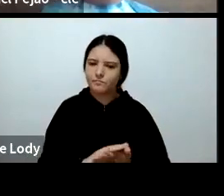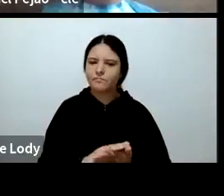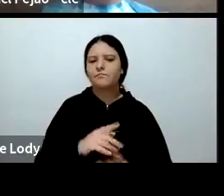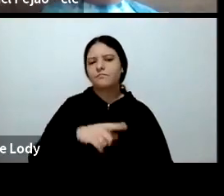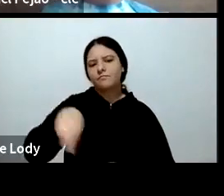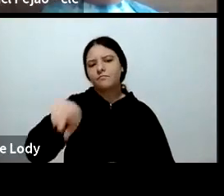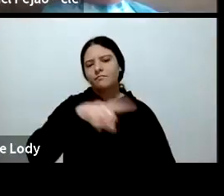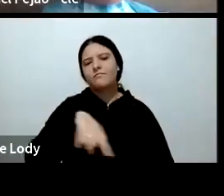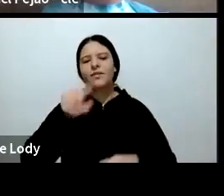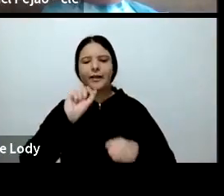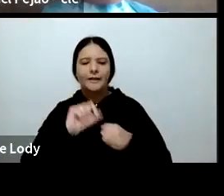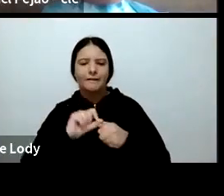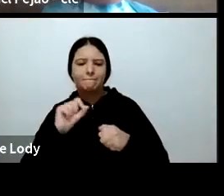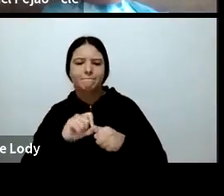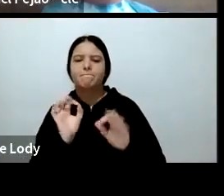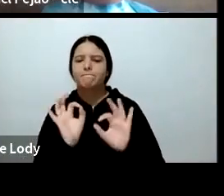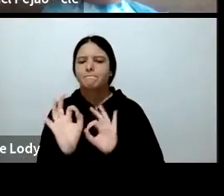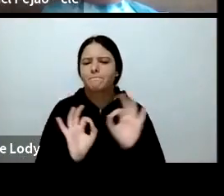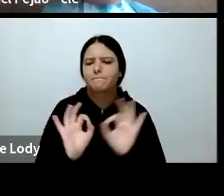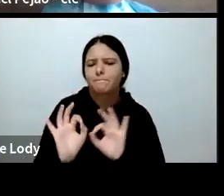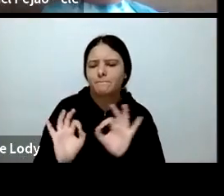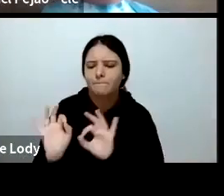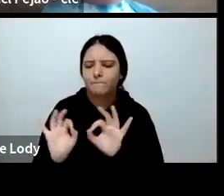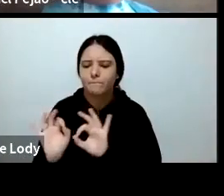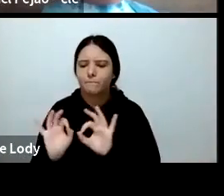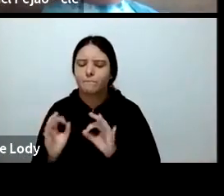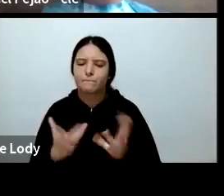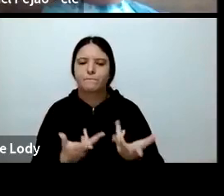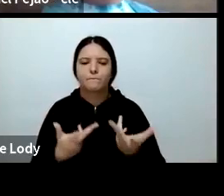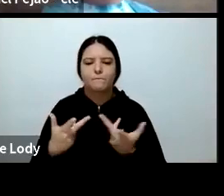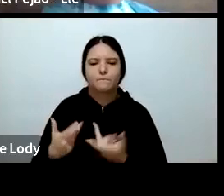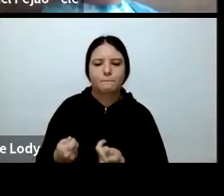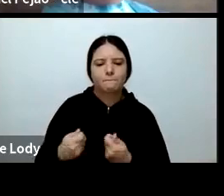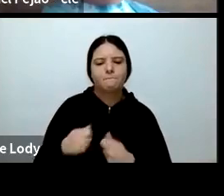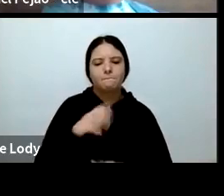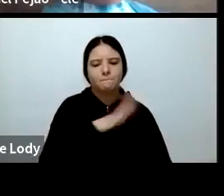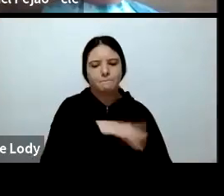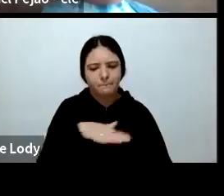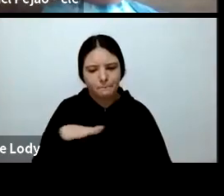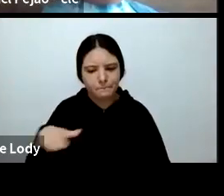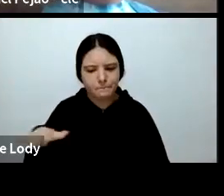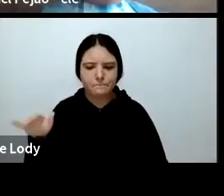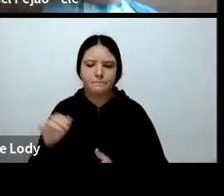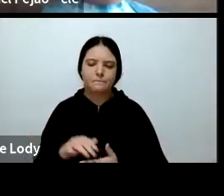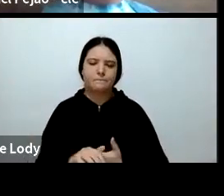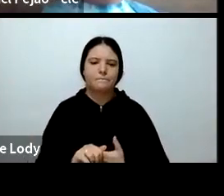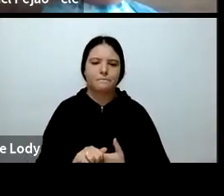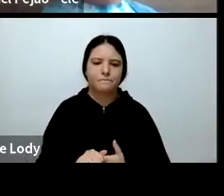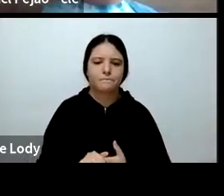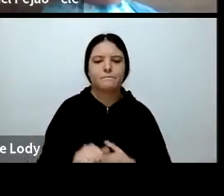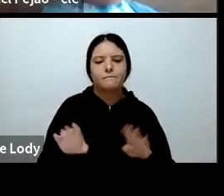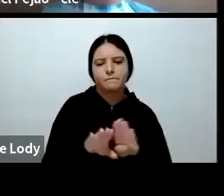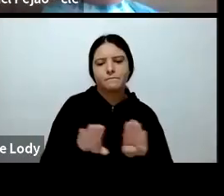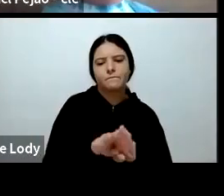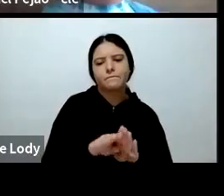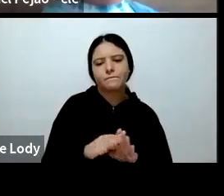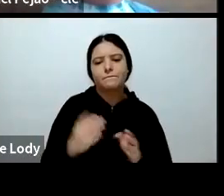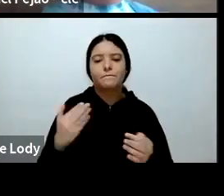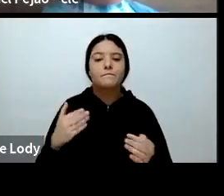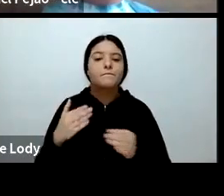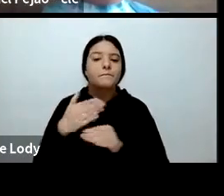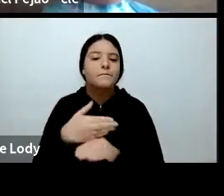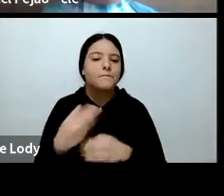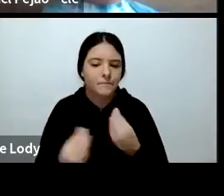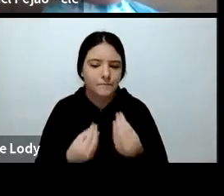o que está sendo preparado para receber essas crianças e como que elas vão ser inseridas e como a gente